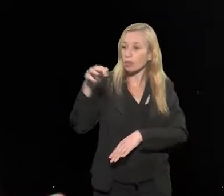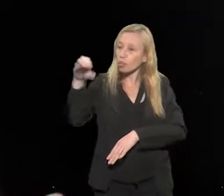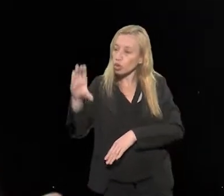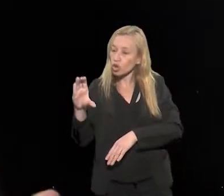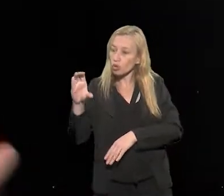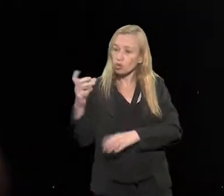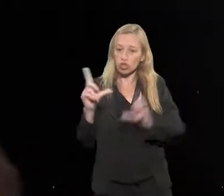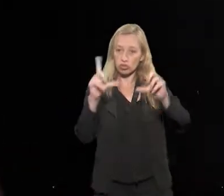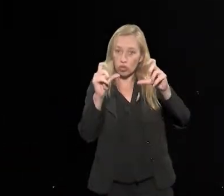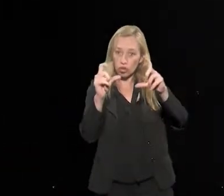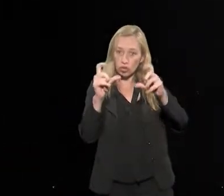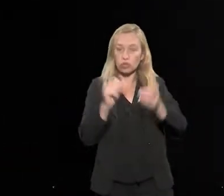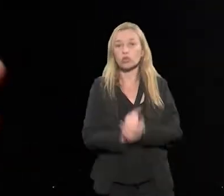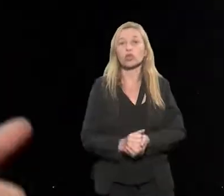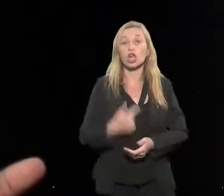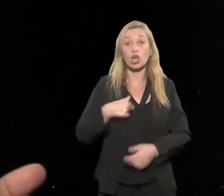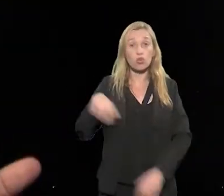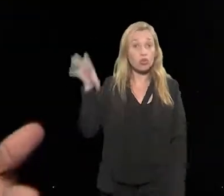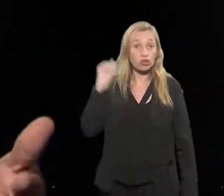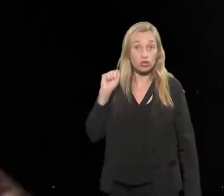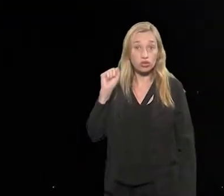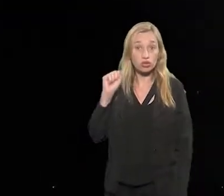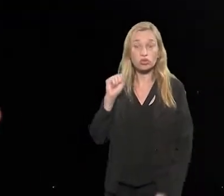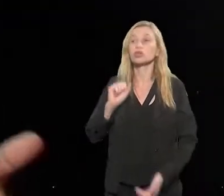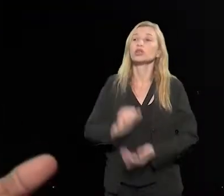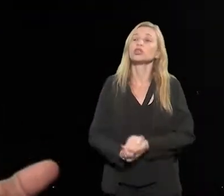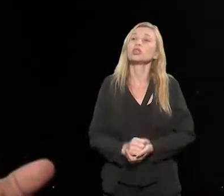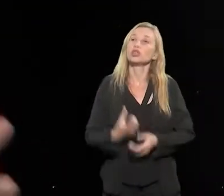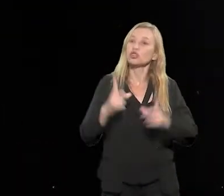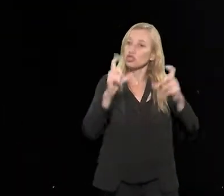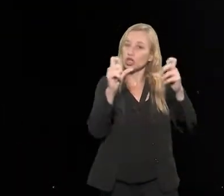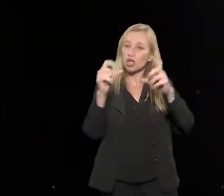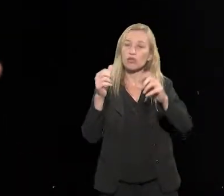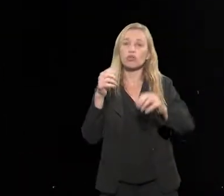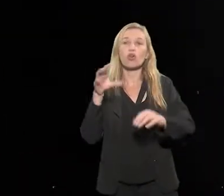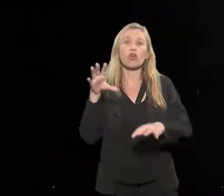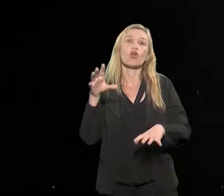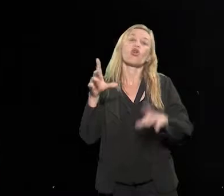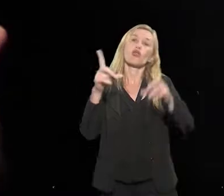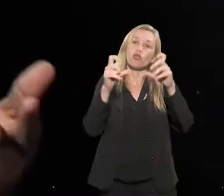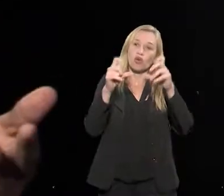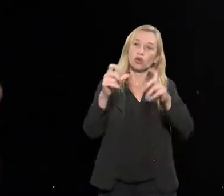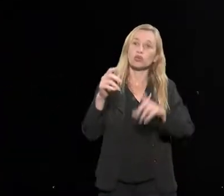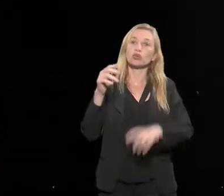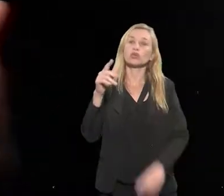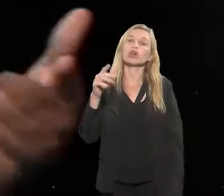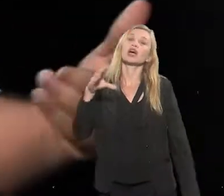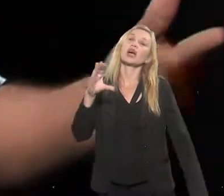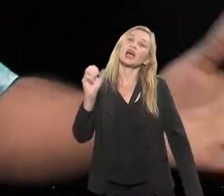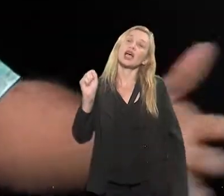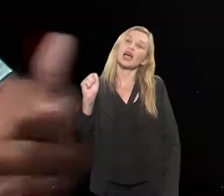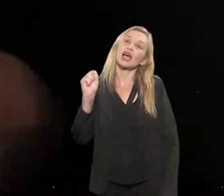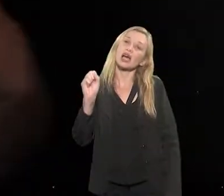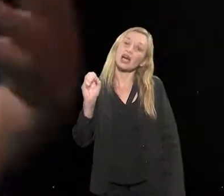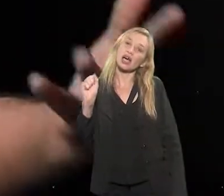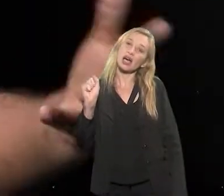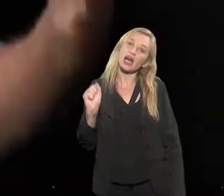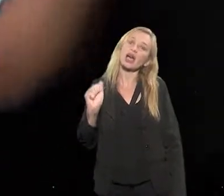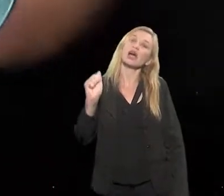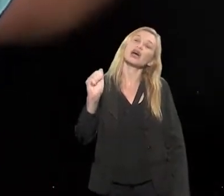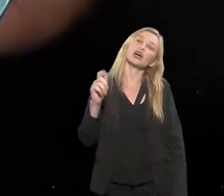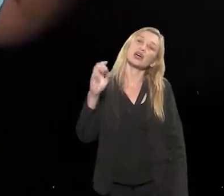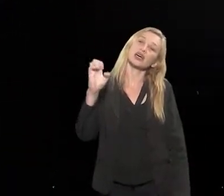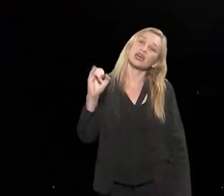com as fotos, eu era ouvinte. E eu tirei foto do Caetano, Adriana Calcanhoto, MV Bill, e umas